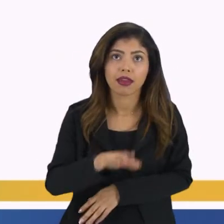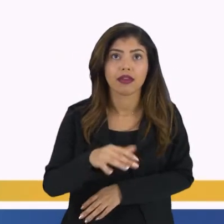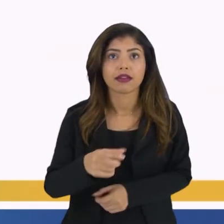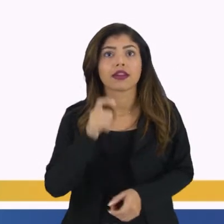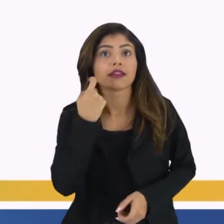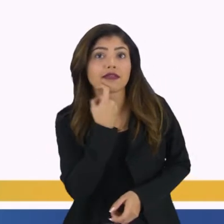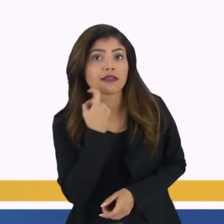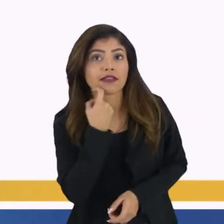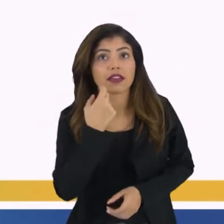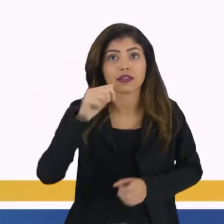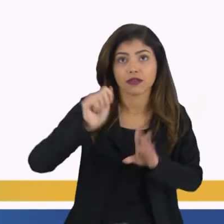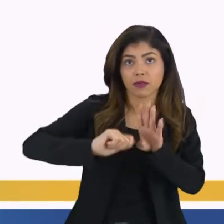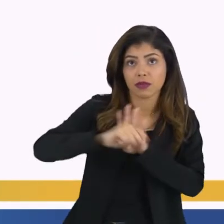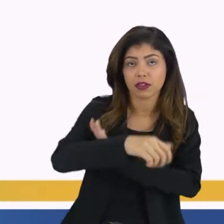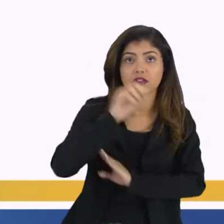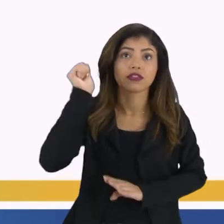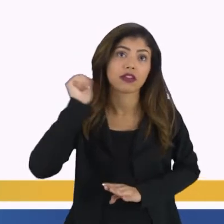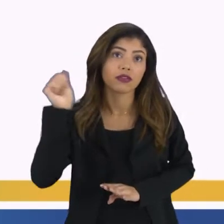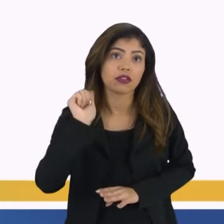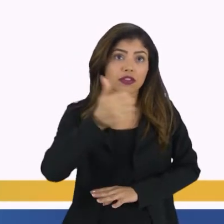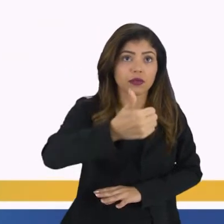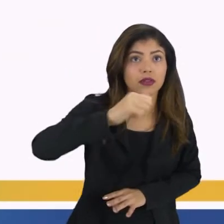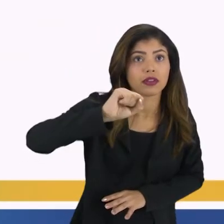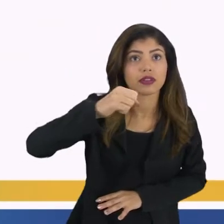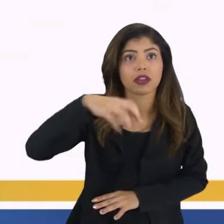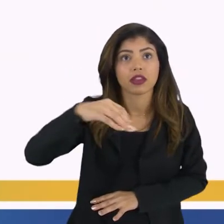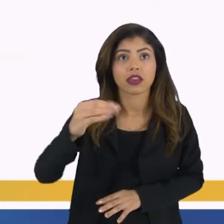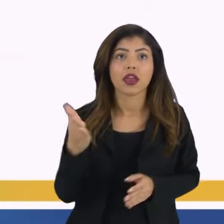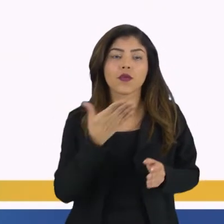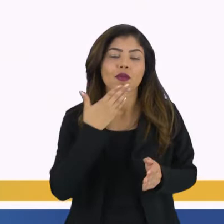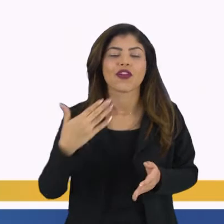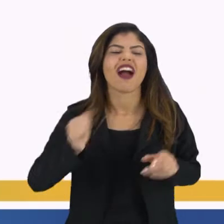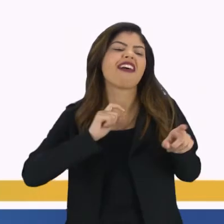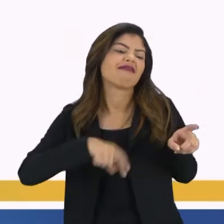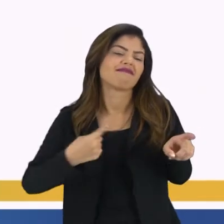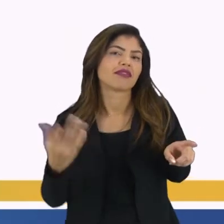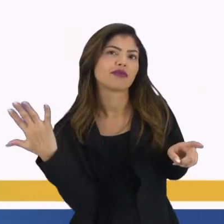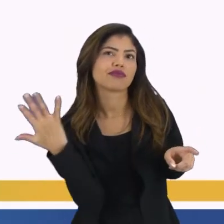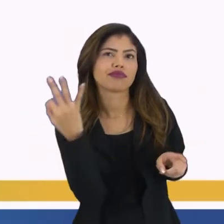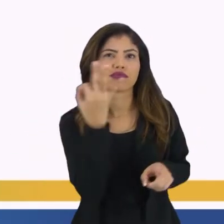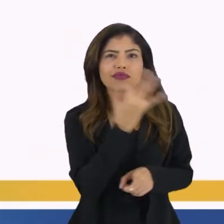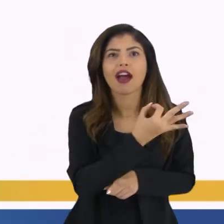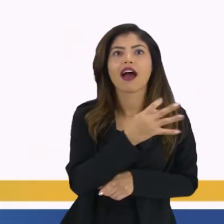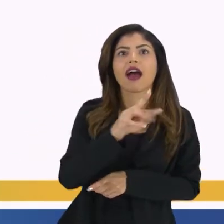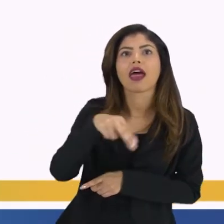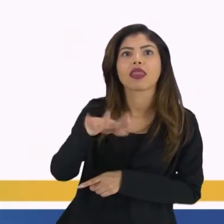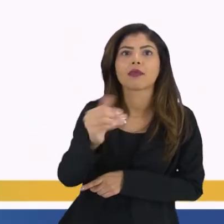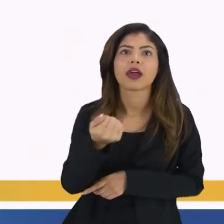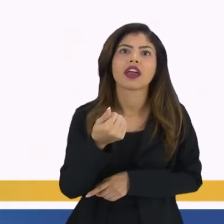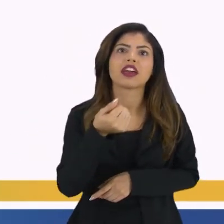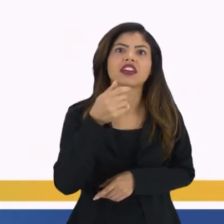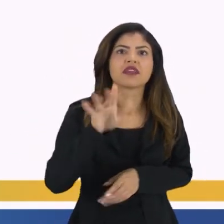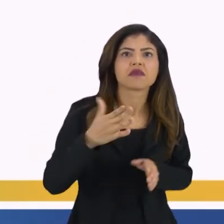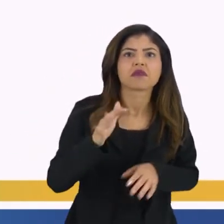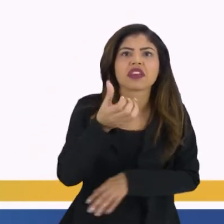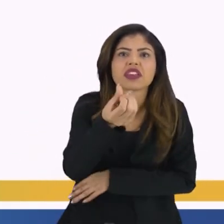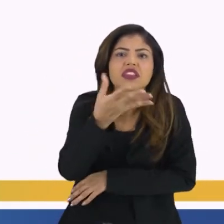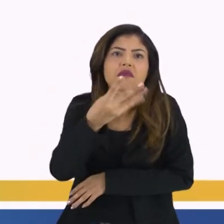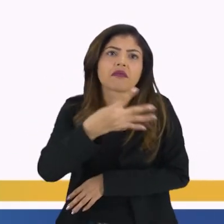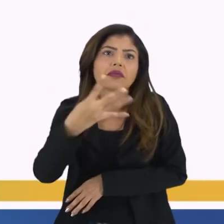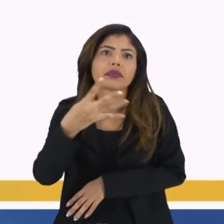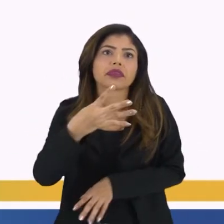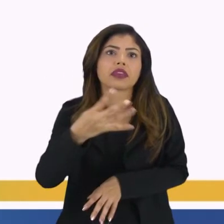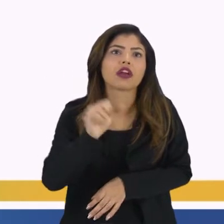mês de agosto de 1869, na minha bela chácara de Catumbi. Tinha uns 64 anos, rijos e prósperos.